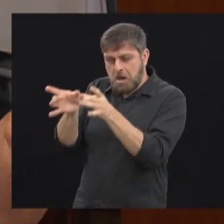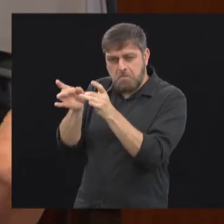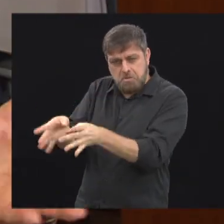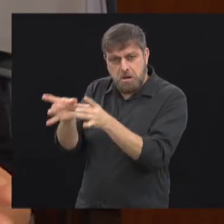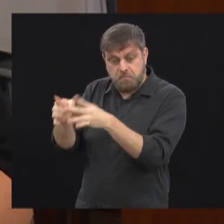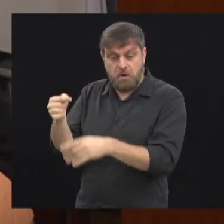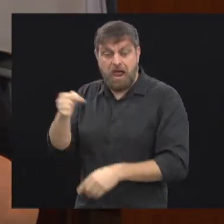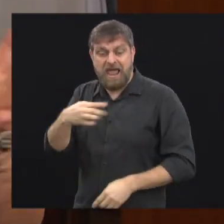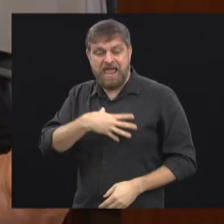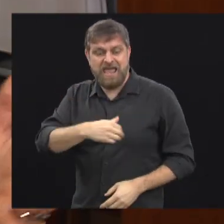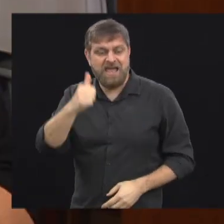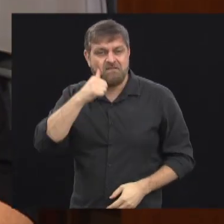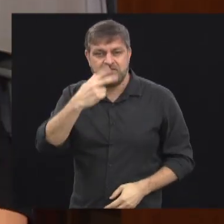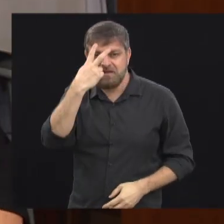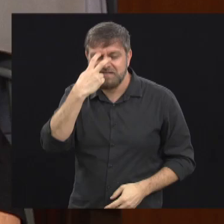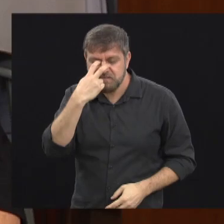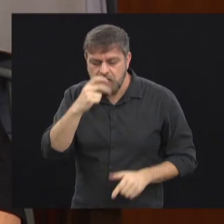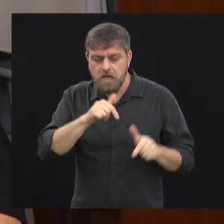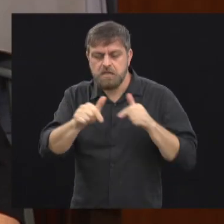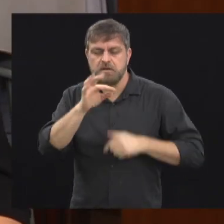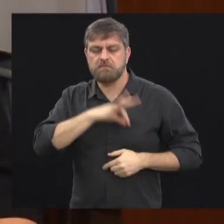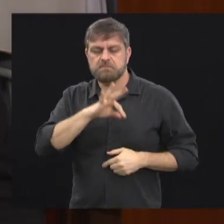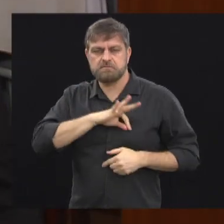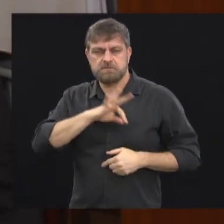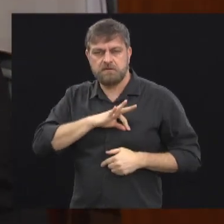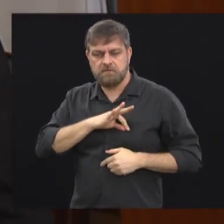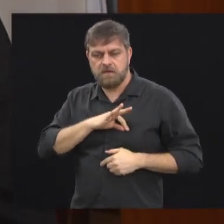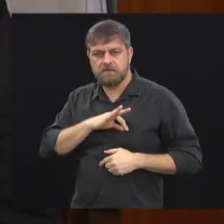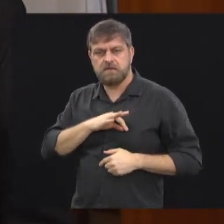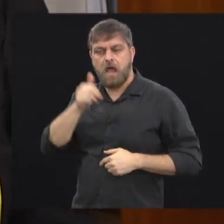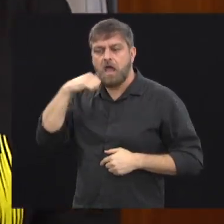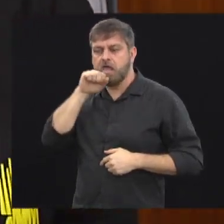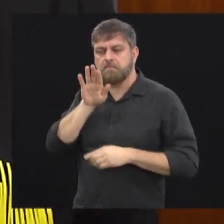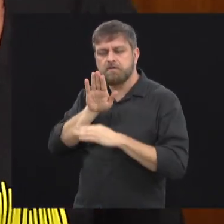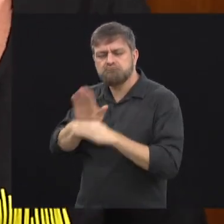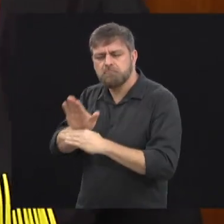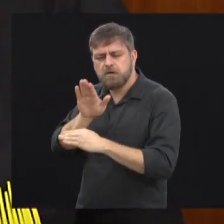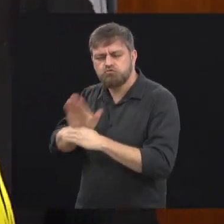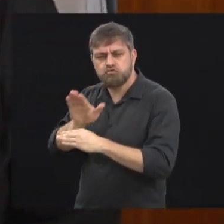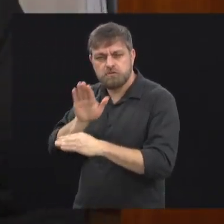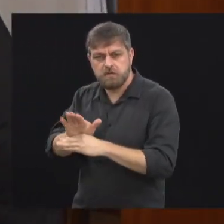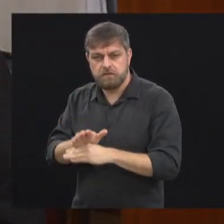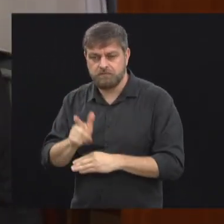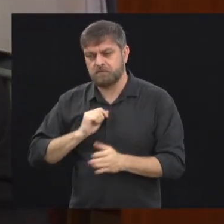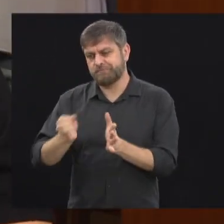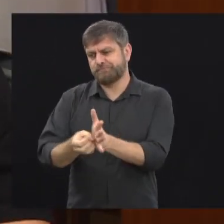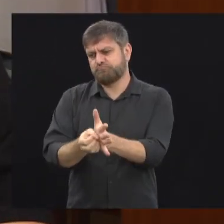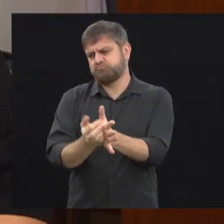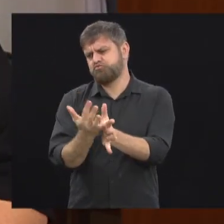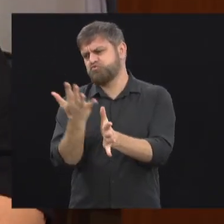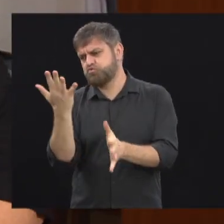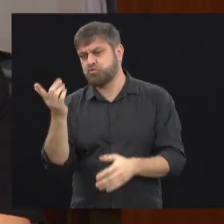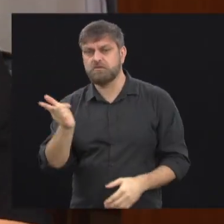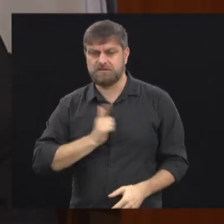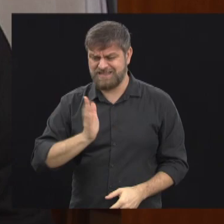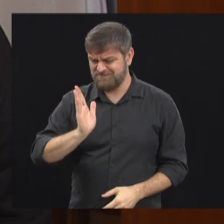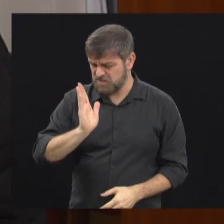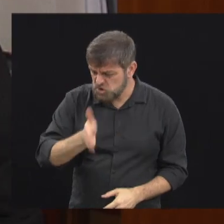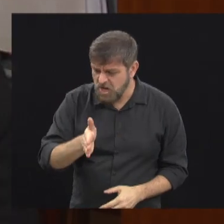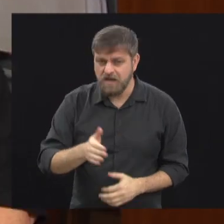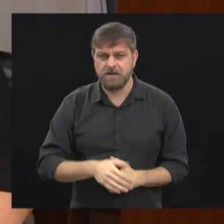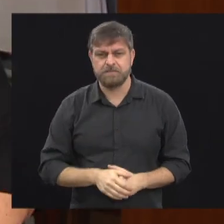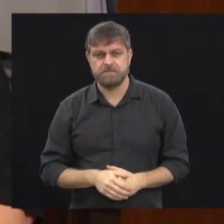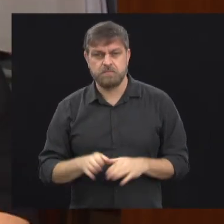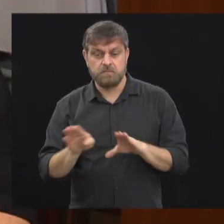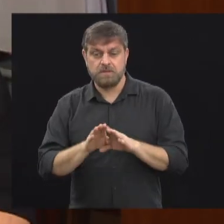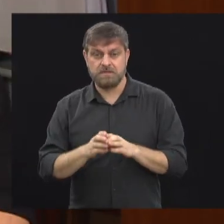e ela que ficou com a mãe e ela trabalhava. Então a gente teve muitos casos assim, né? E com relação